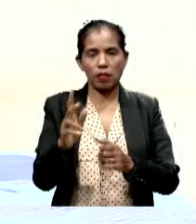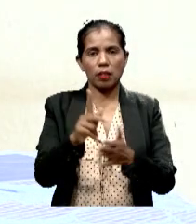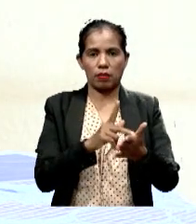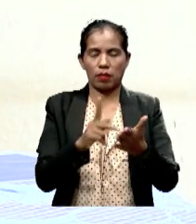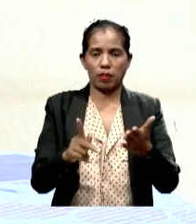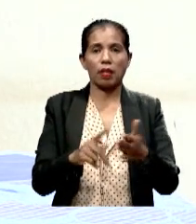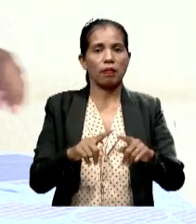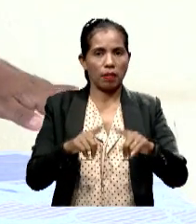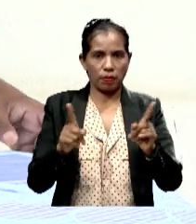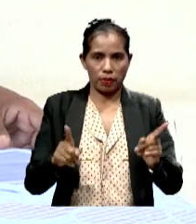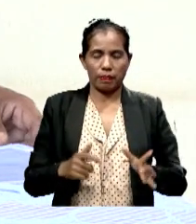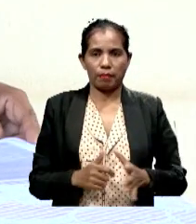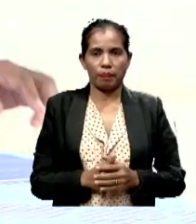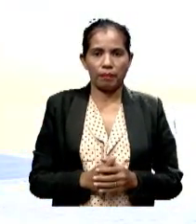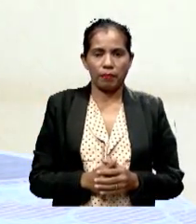Maibe